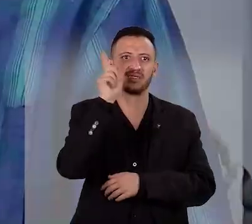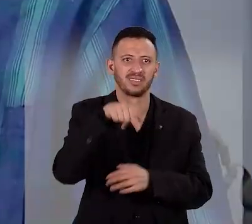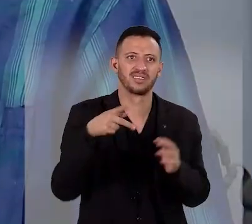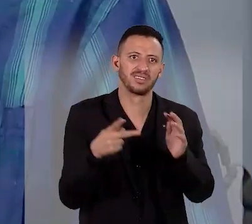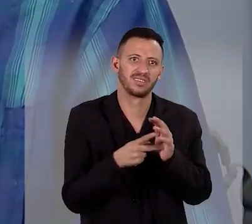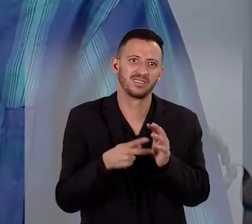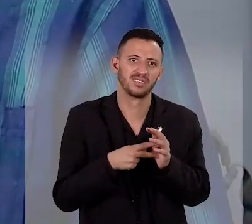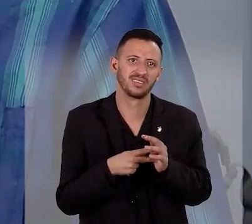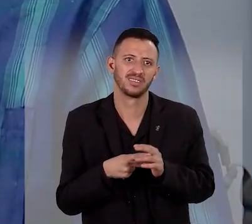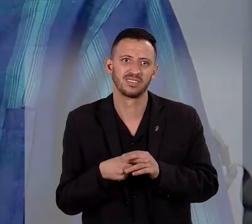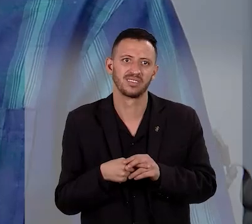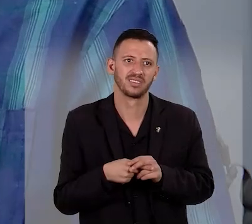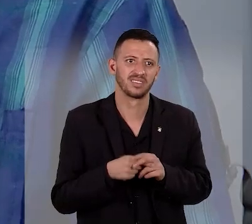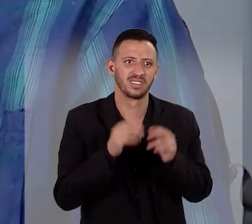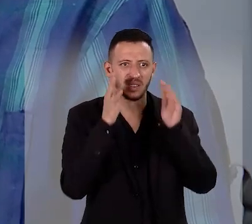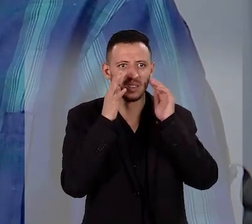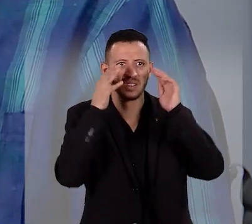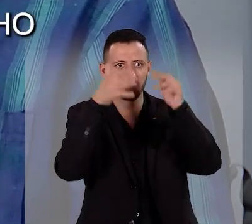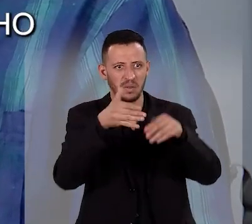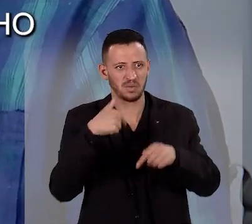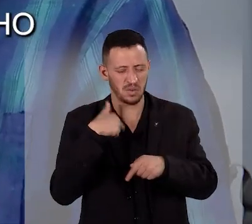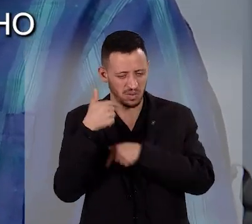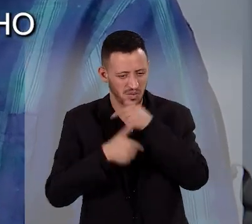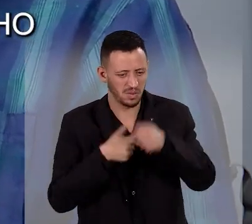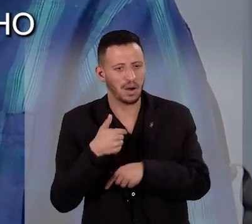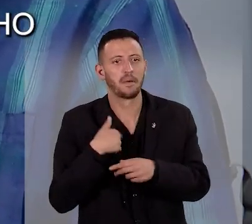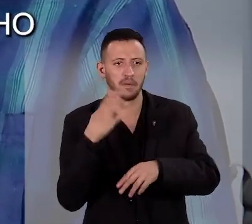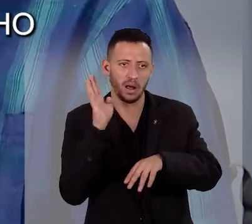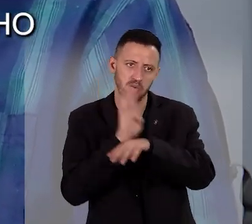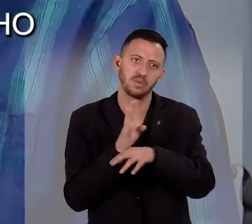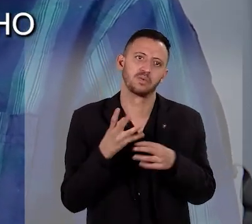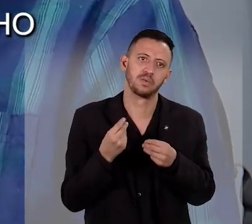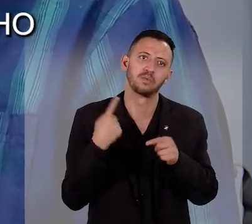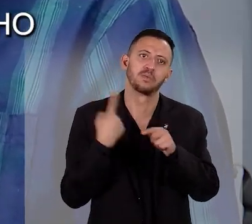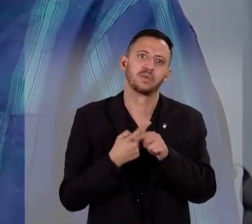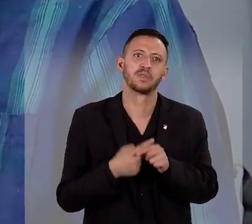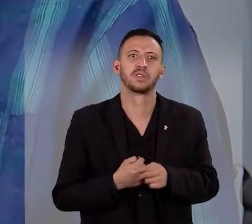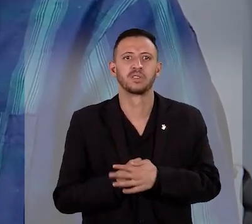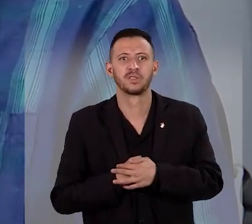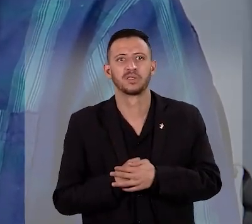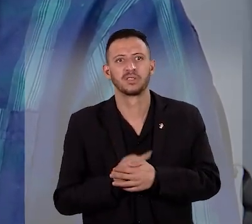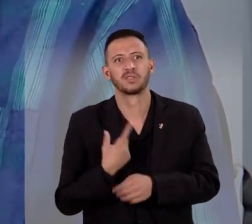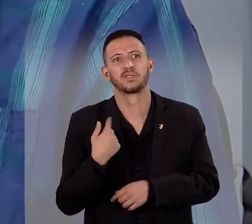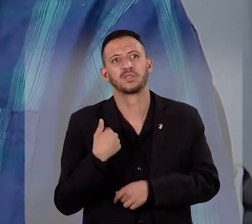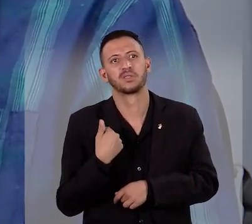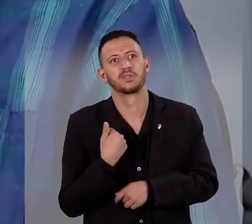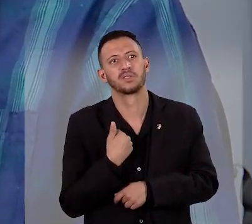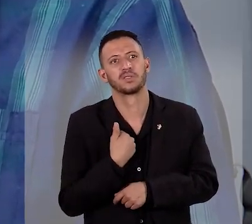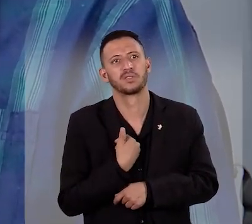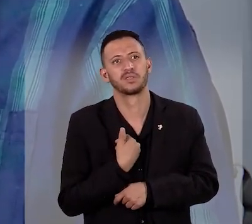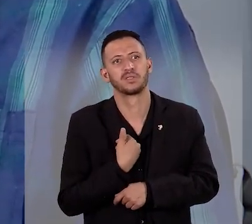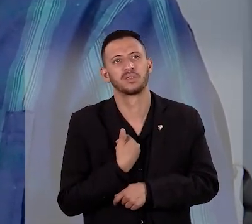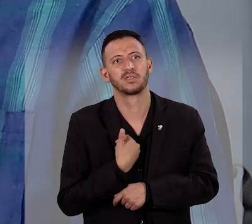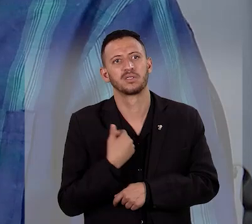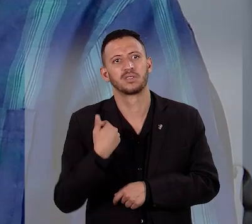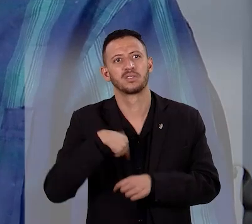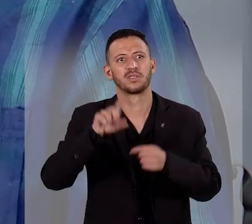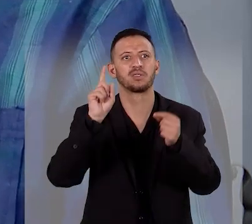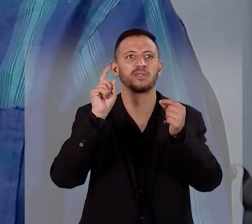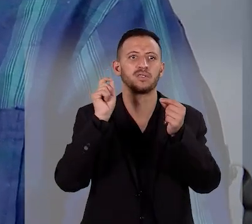Na verdade, a condição de hiperfoco, quando eu estou no meu trabalho, até ajuda, né? Porque quando eu estou